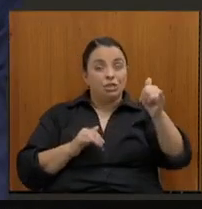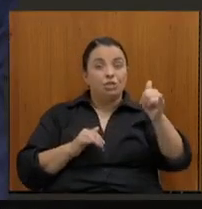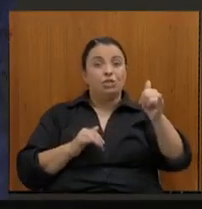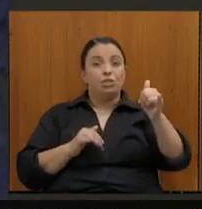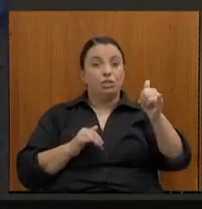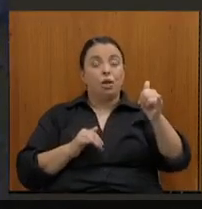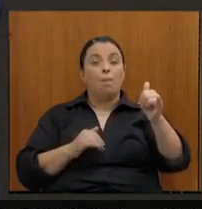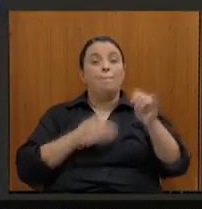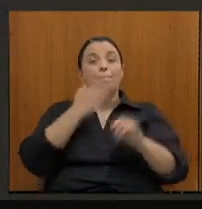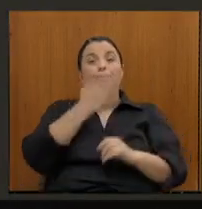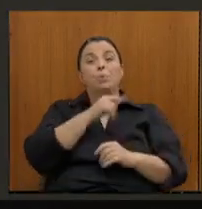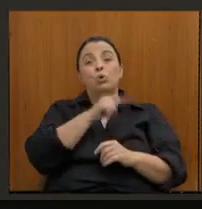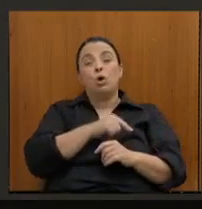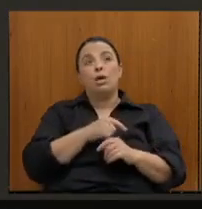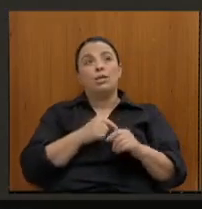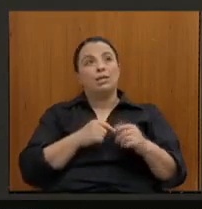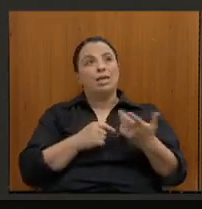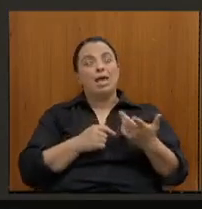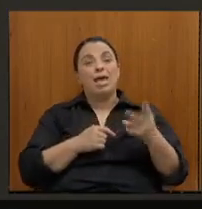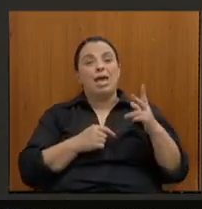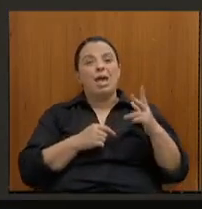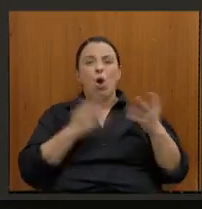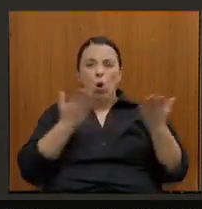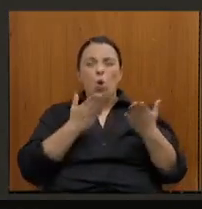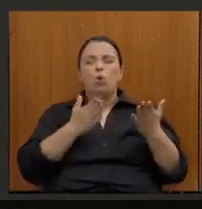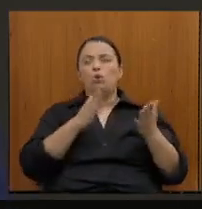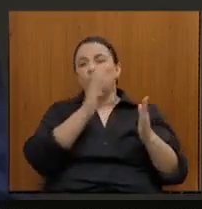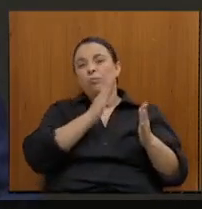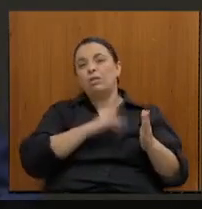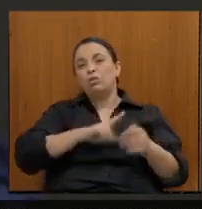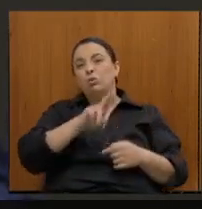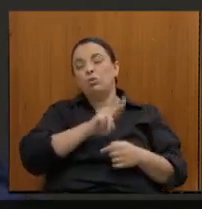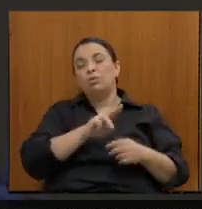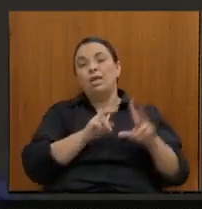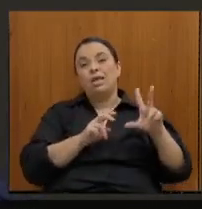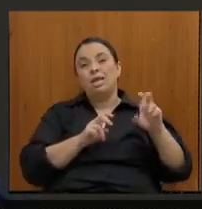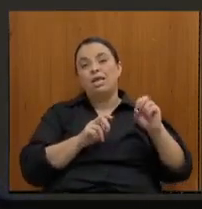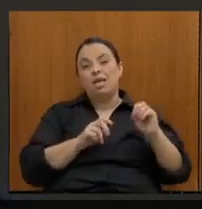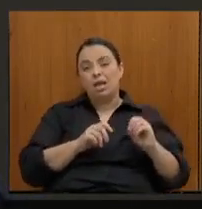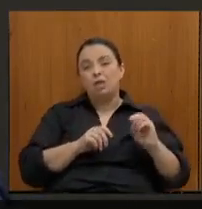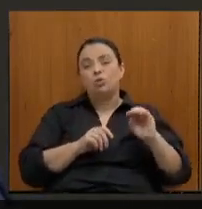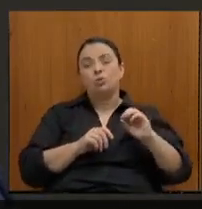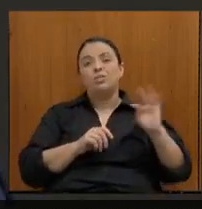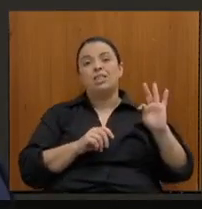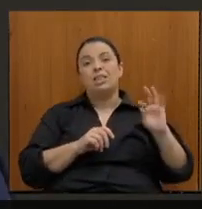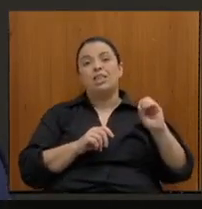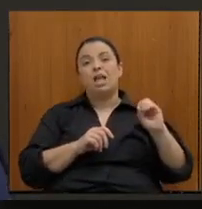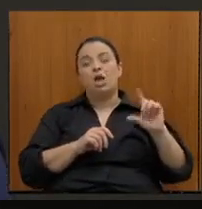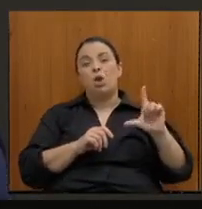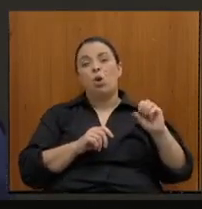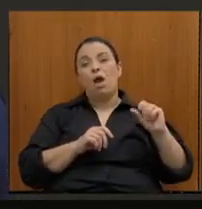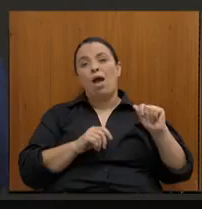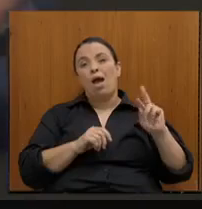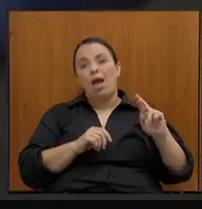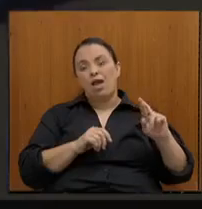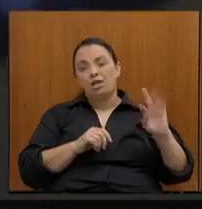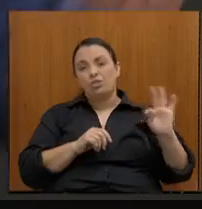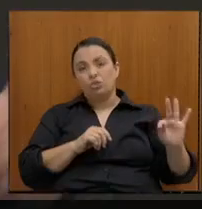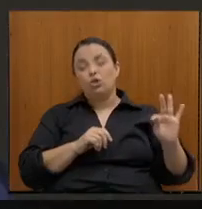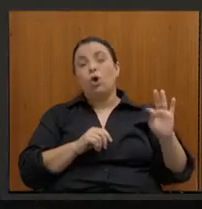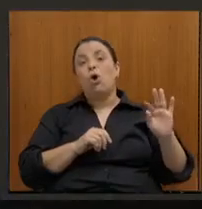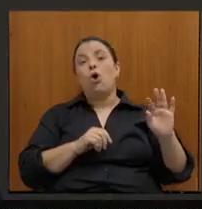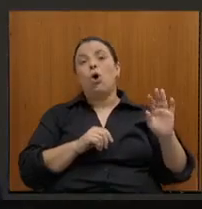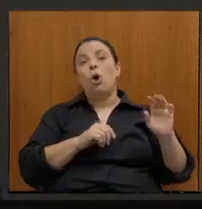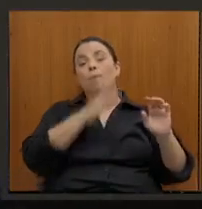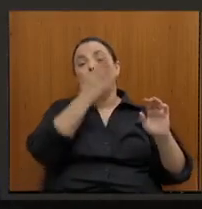a energia que até hoje consome é 500 ser ótima para você ter uma ideia do que isso aí significa e isso